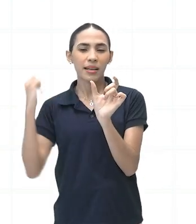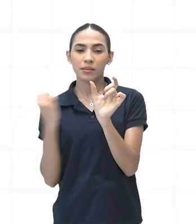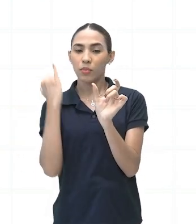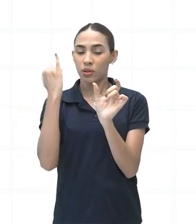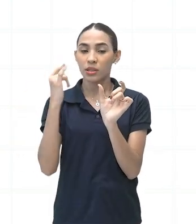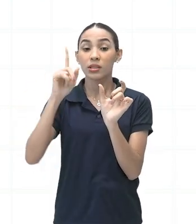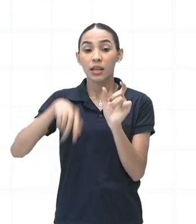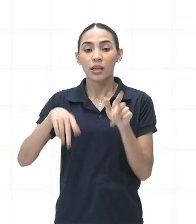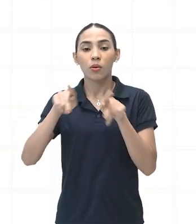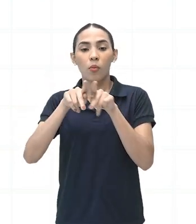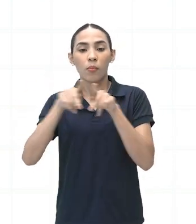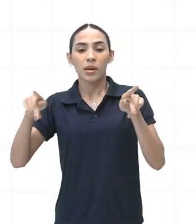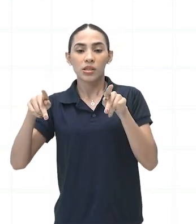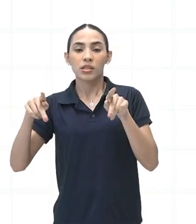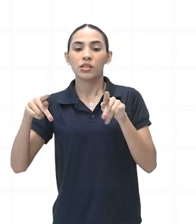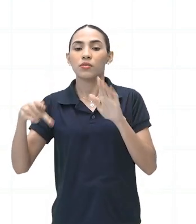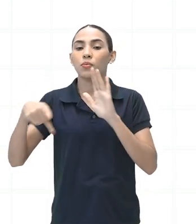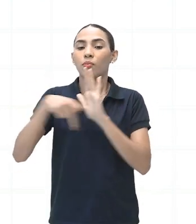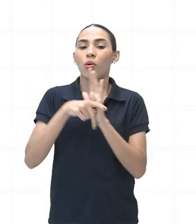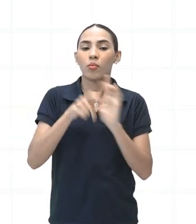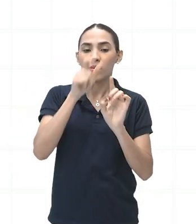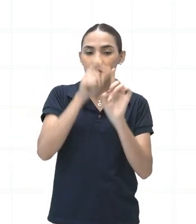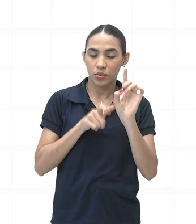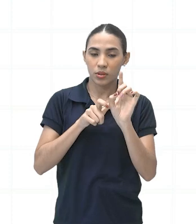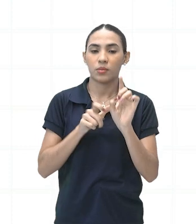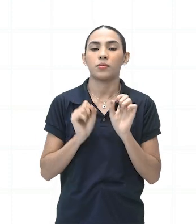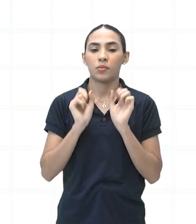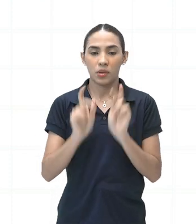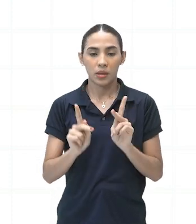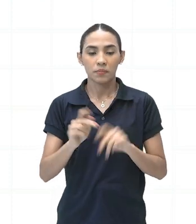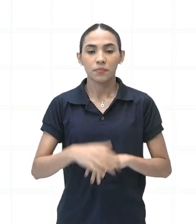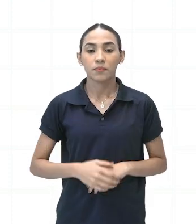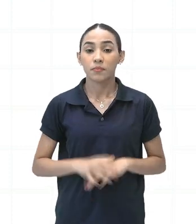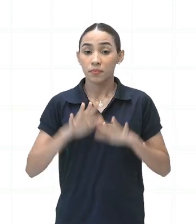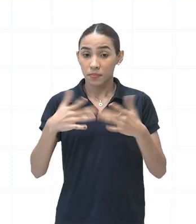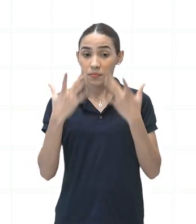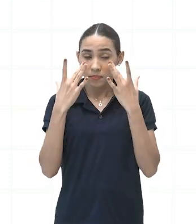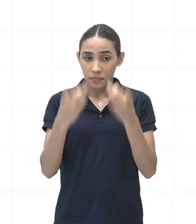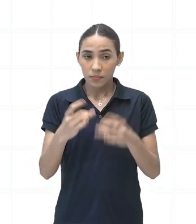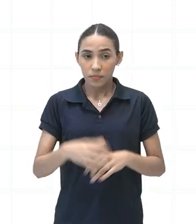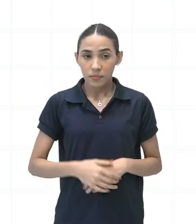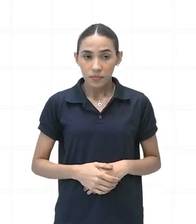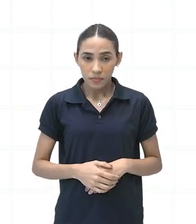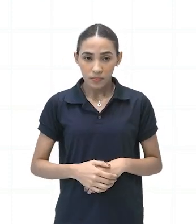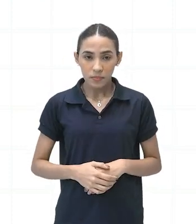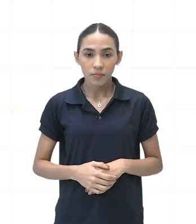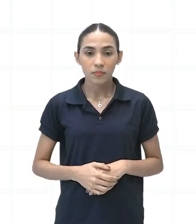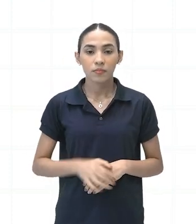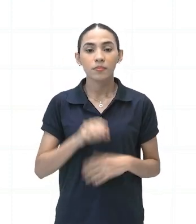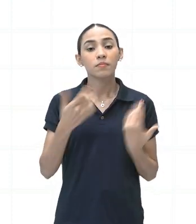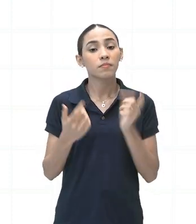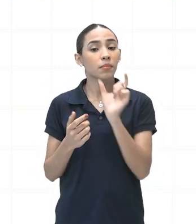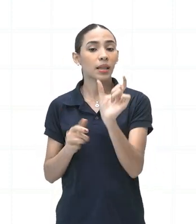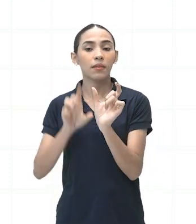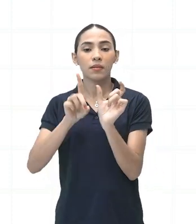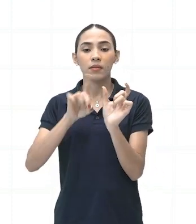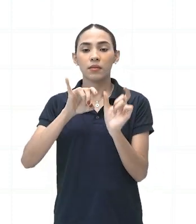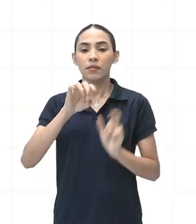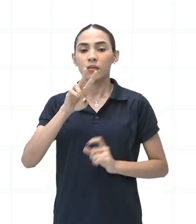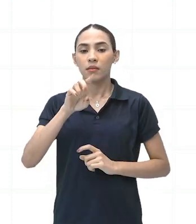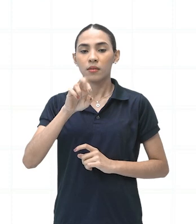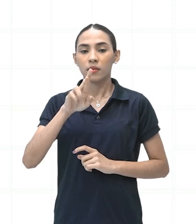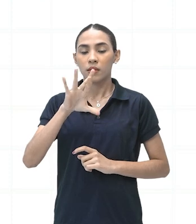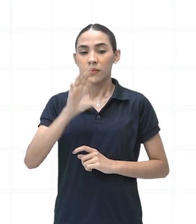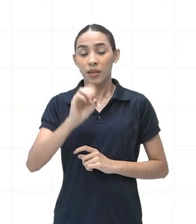o predicativo do sujeito, tá bom? Então, atentem a isso. No caso aí, então, a palavra diverso é predicativo